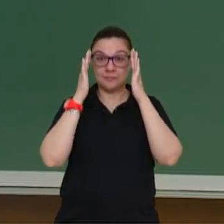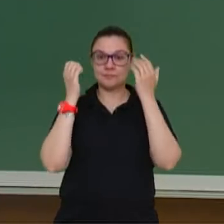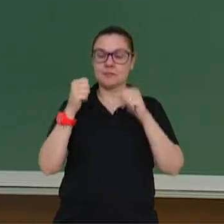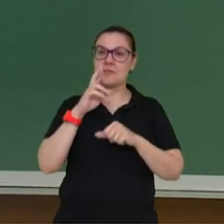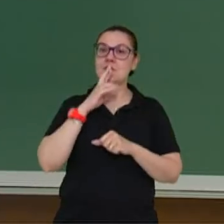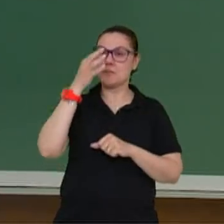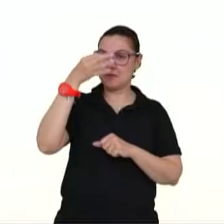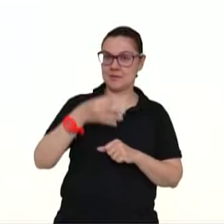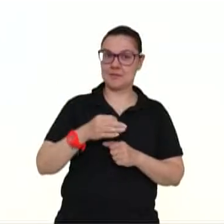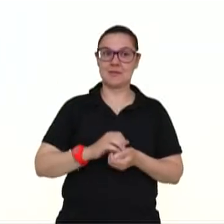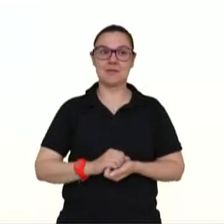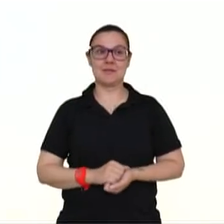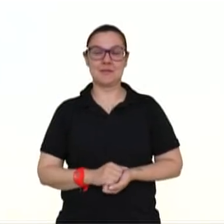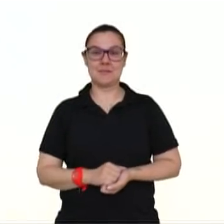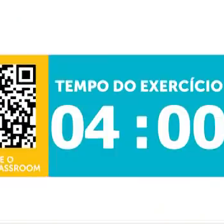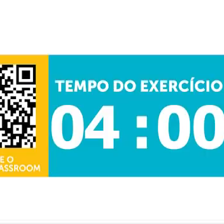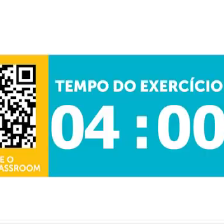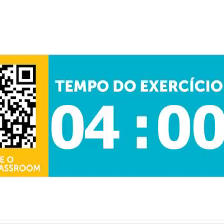resposta correta.